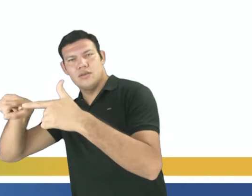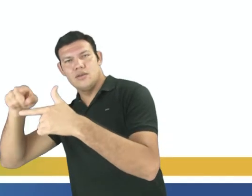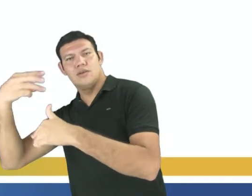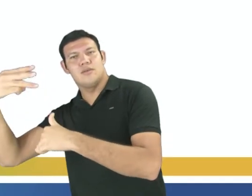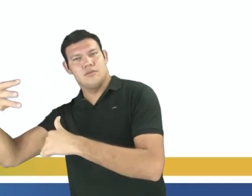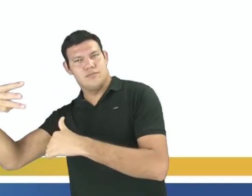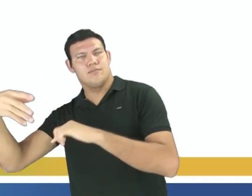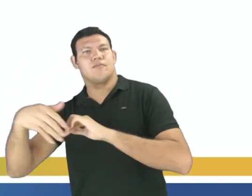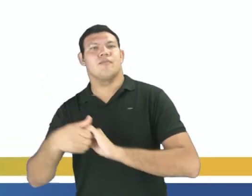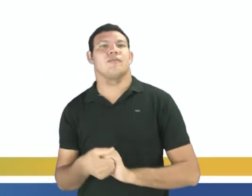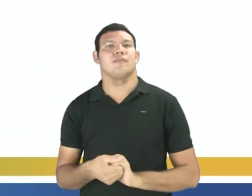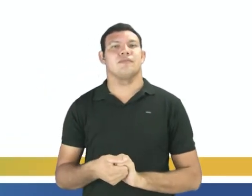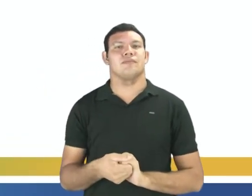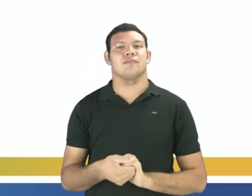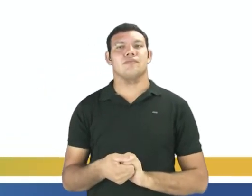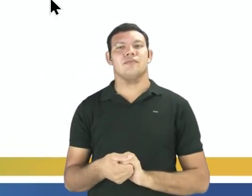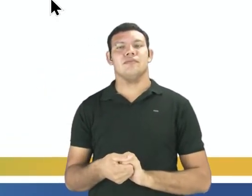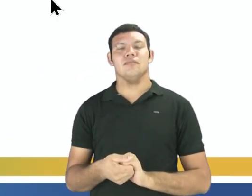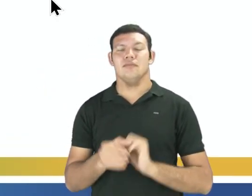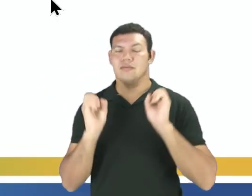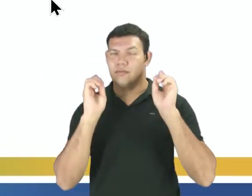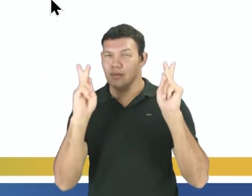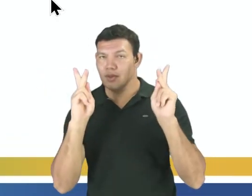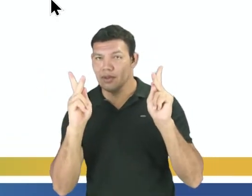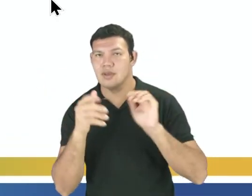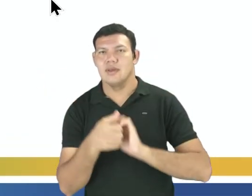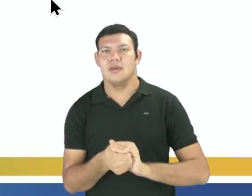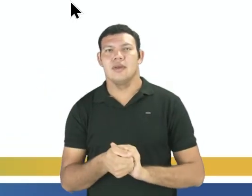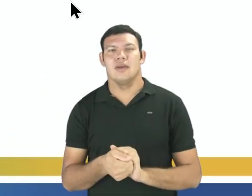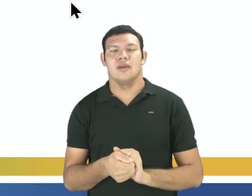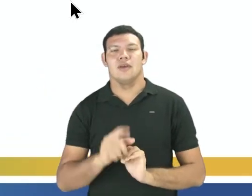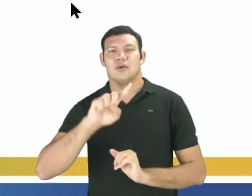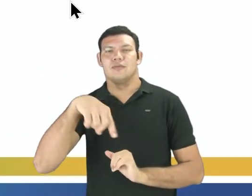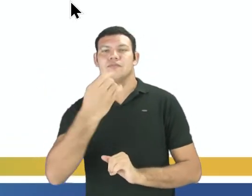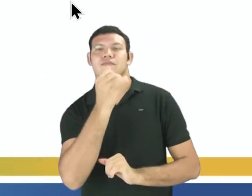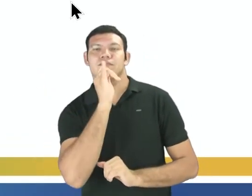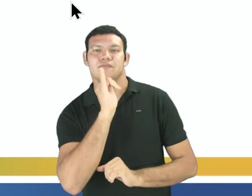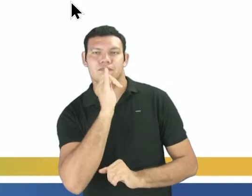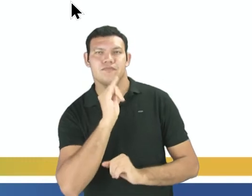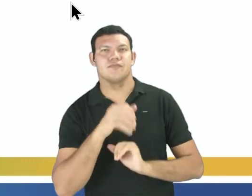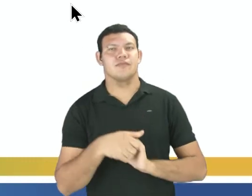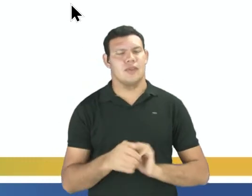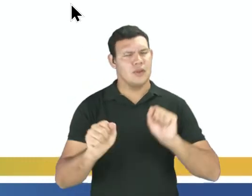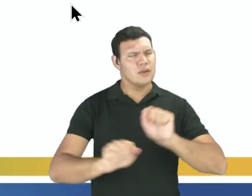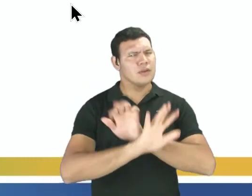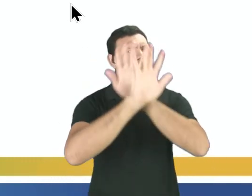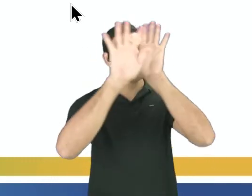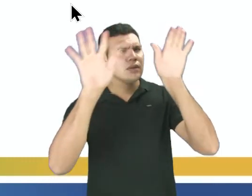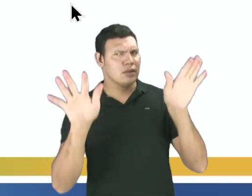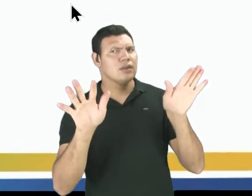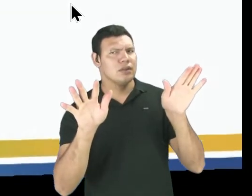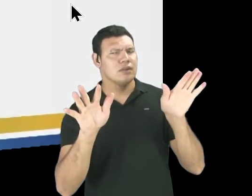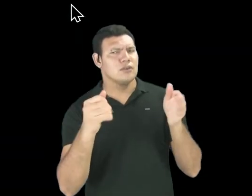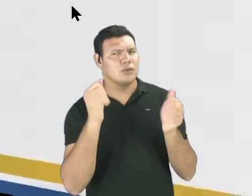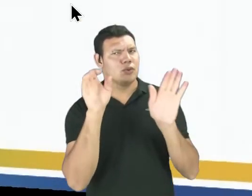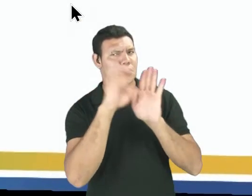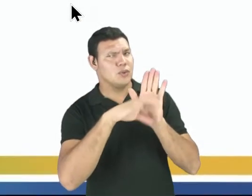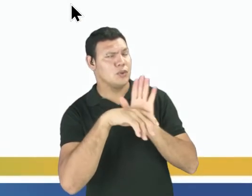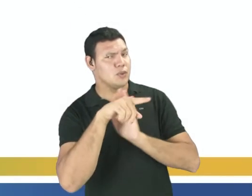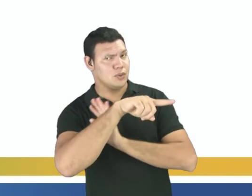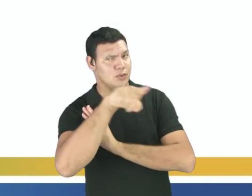ou seja, eu divido por 3. Tá ok? Então vamos para um próximo exemplo e deixar mais claro ainda esse conteúdo para